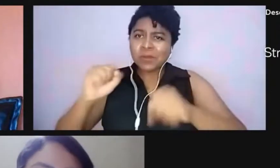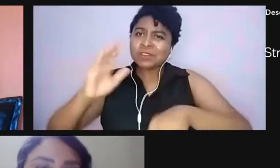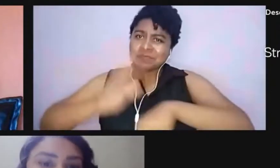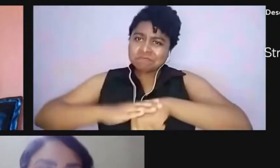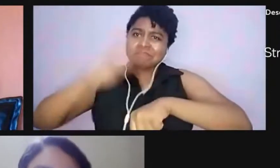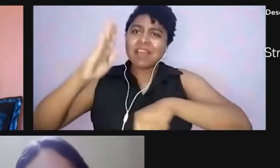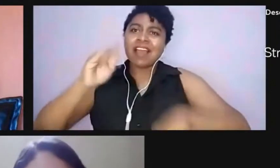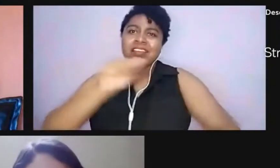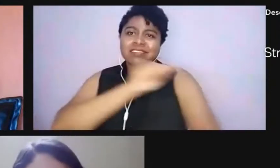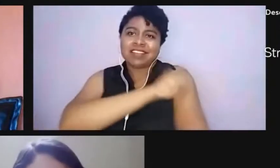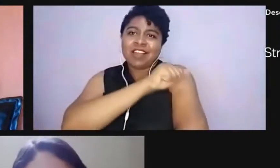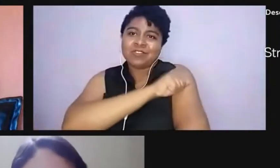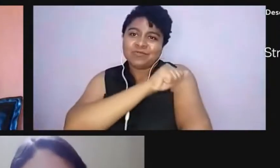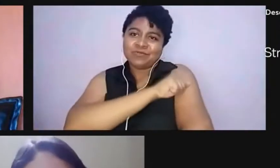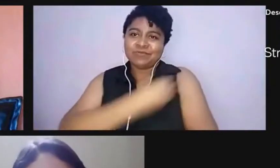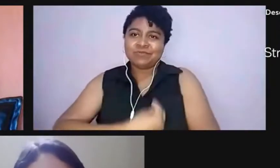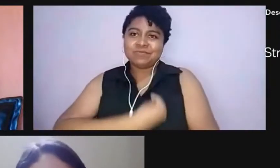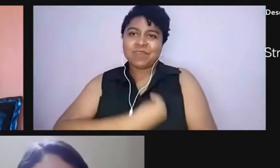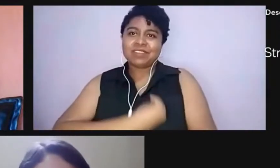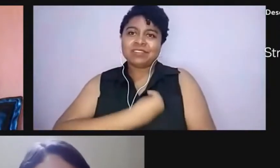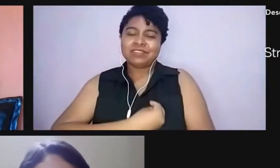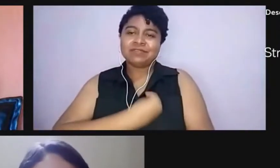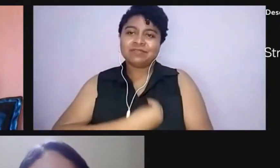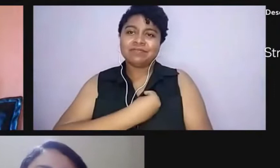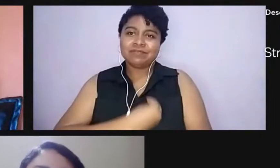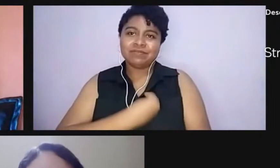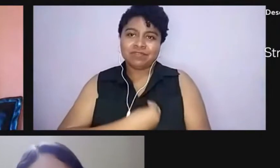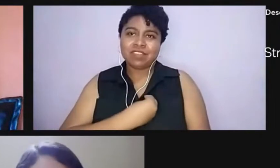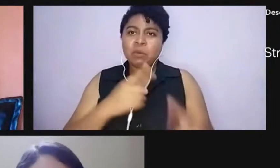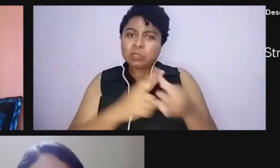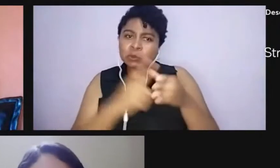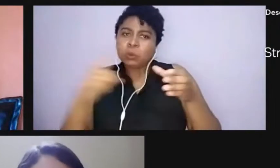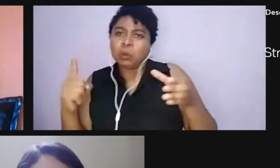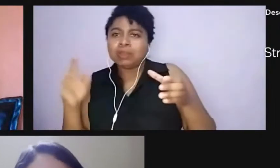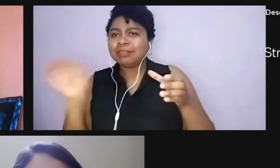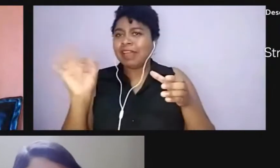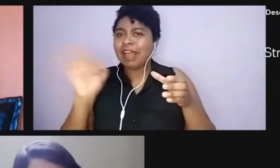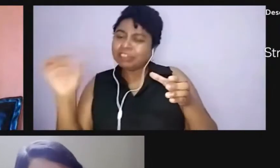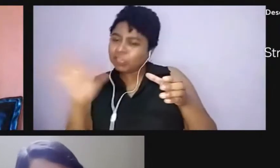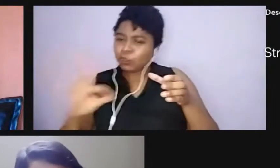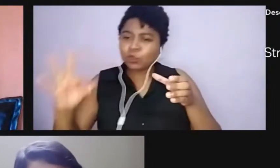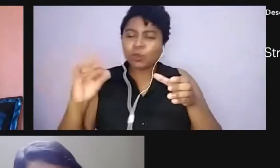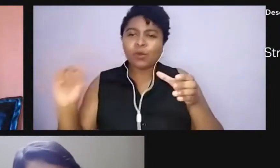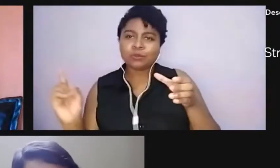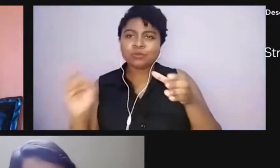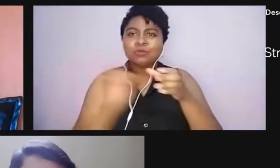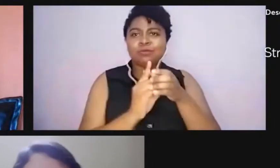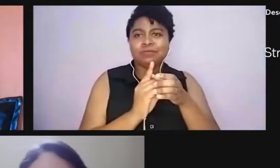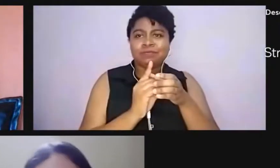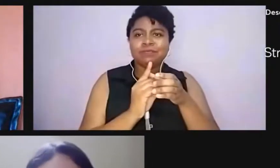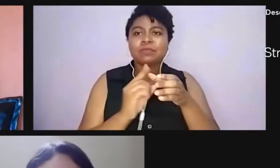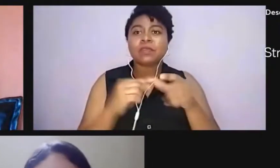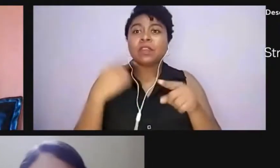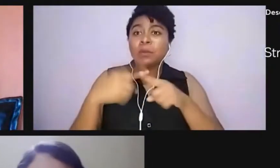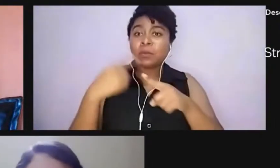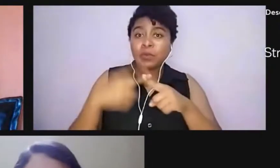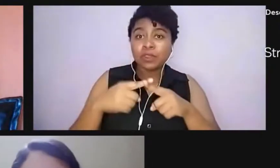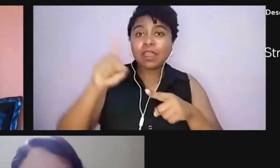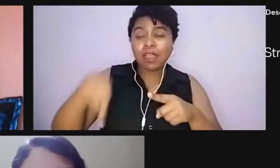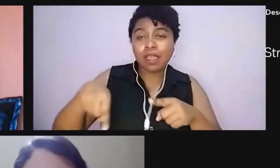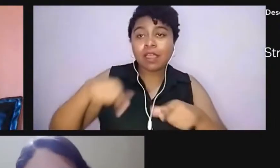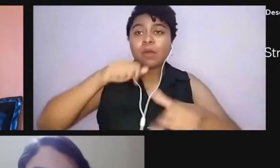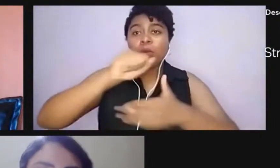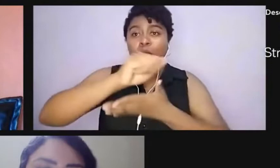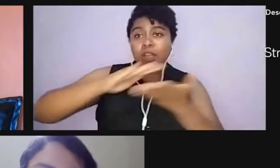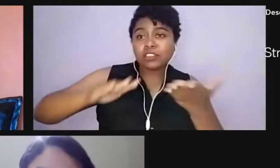participando e que nenhum deles ficasse de fora, porque, embora seja uma atividade interessante, é muito